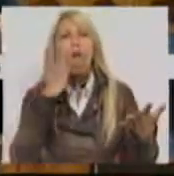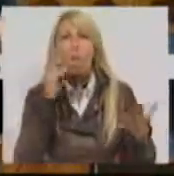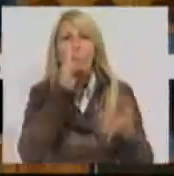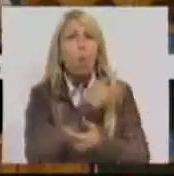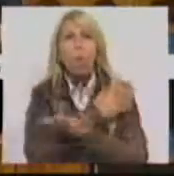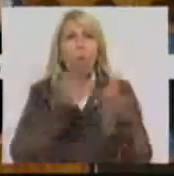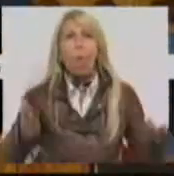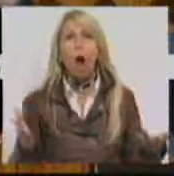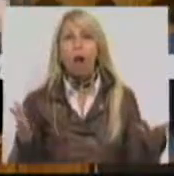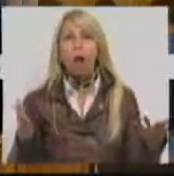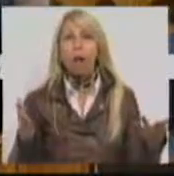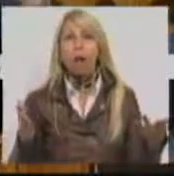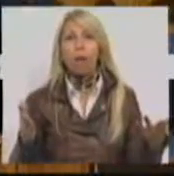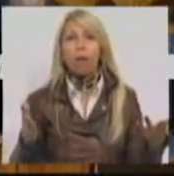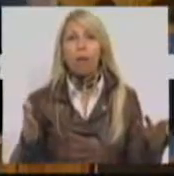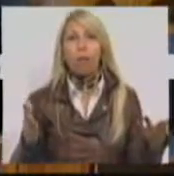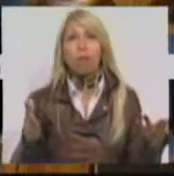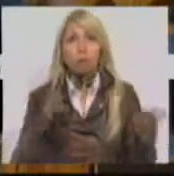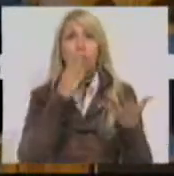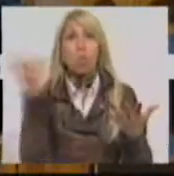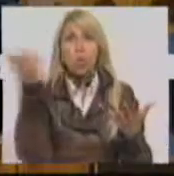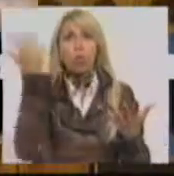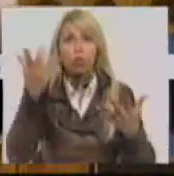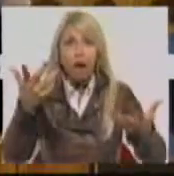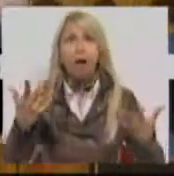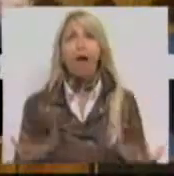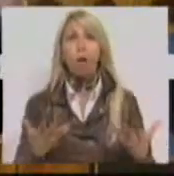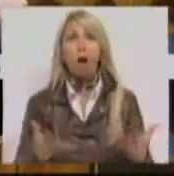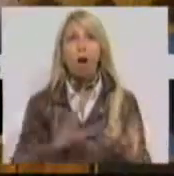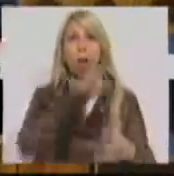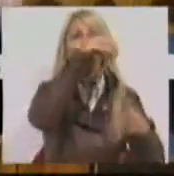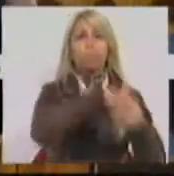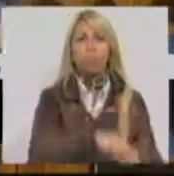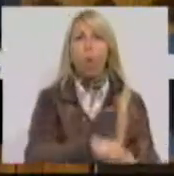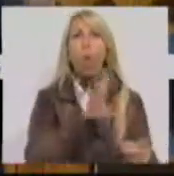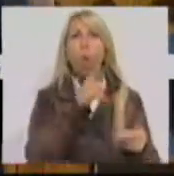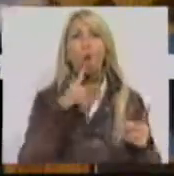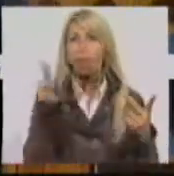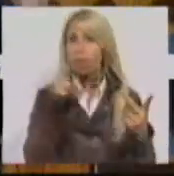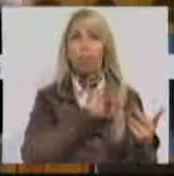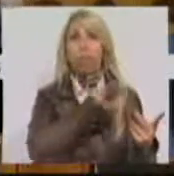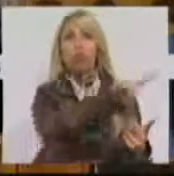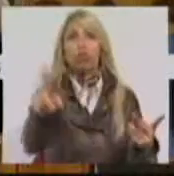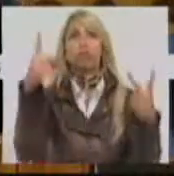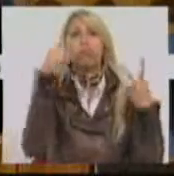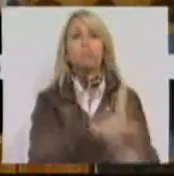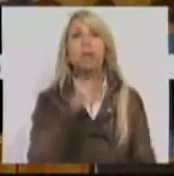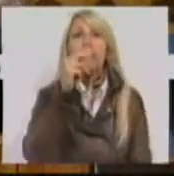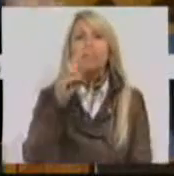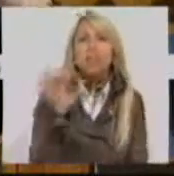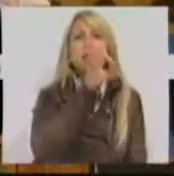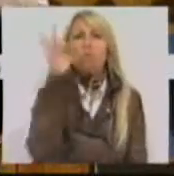imoral estarem a pôr a cultura neste momento, onde os senhores acabaram de cortar 30% do orçamento